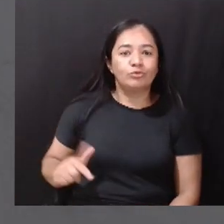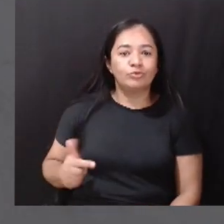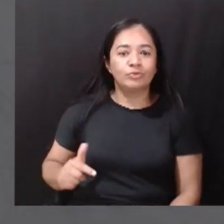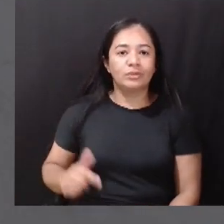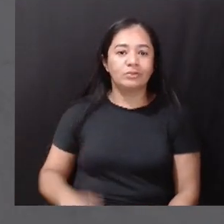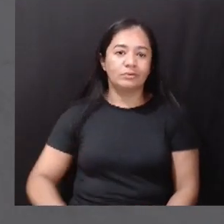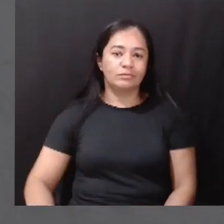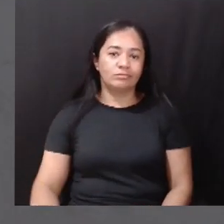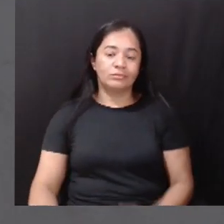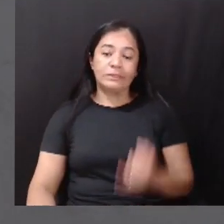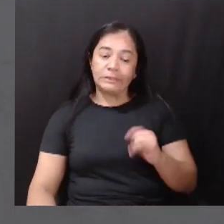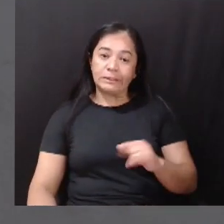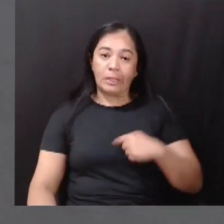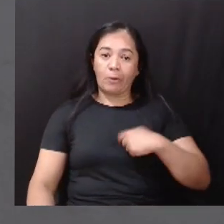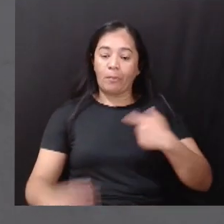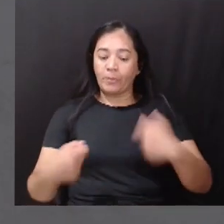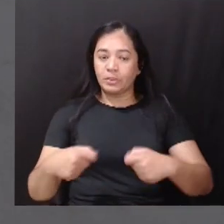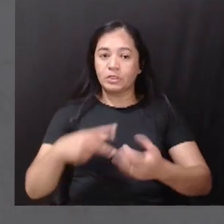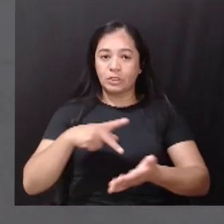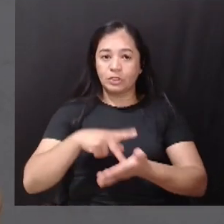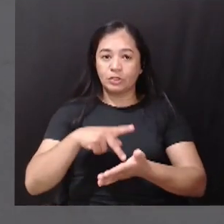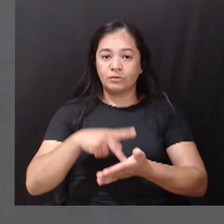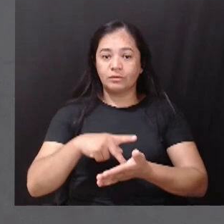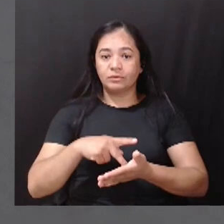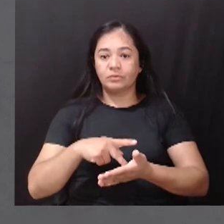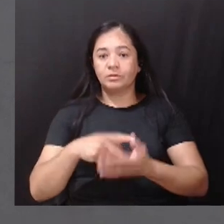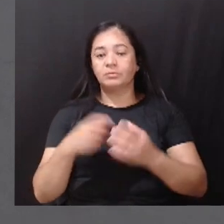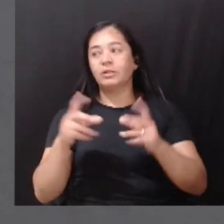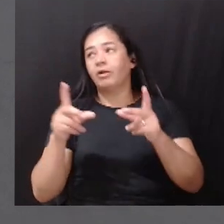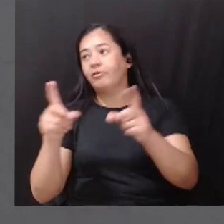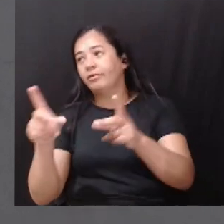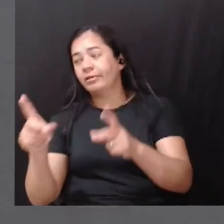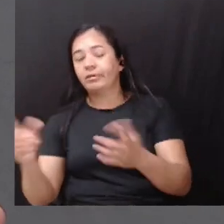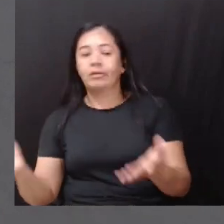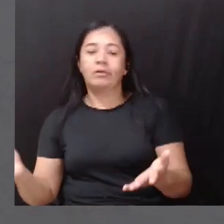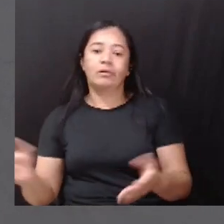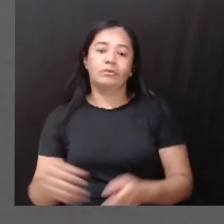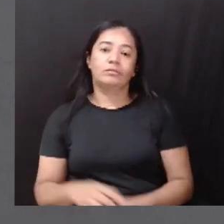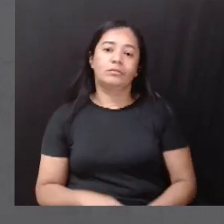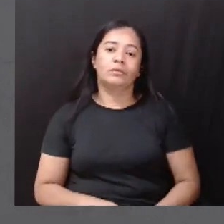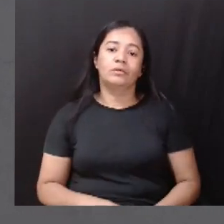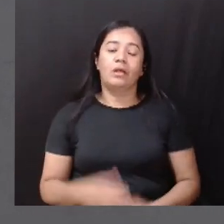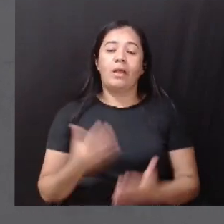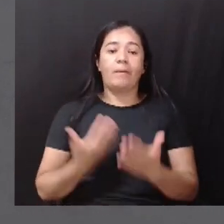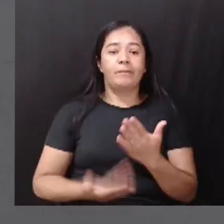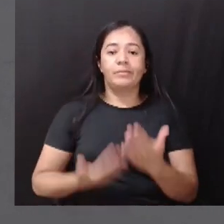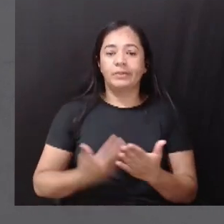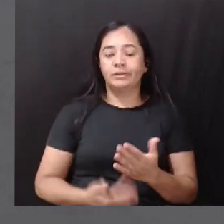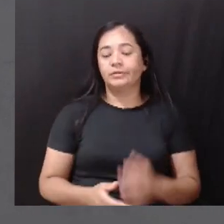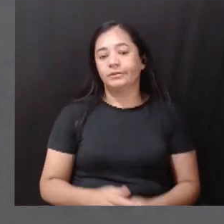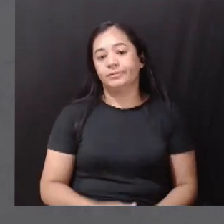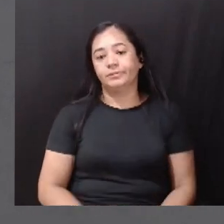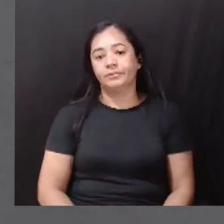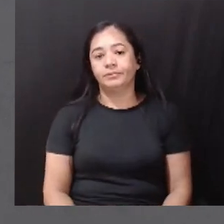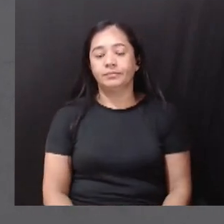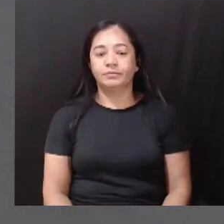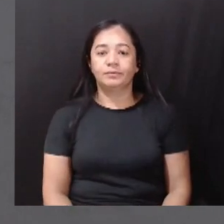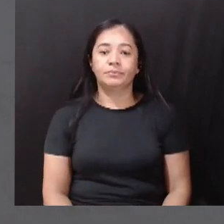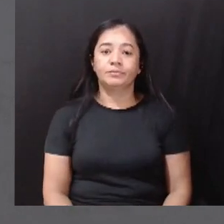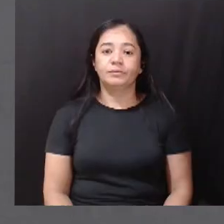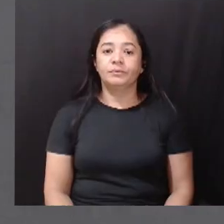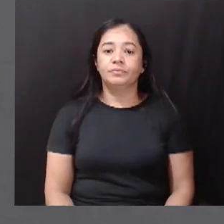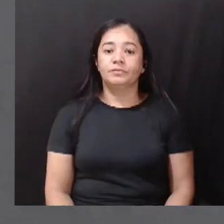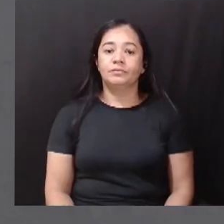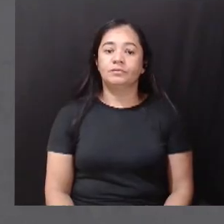eu precise de fato desse recurso, eu tenho que vender. Isso vai acarretar perdas e não é exatamente o que a gente busca. Então,